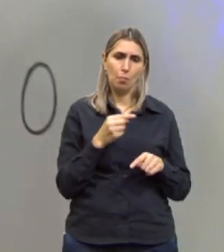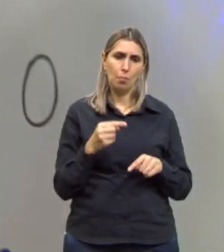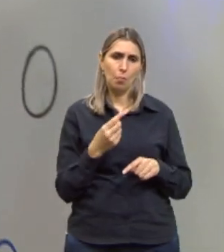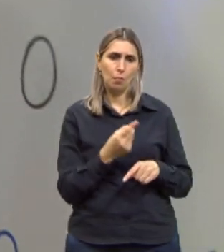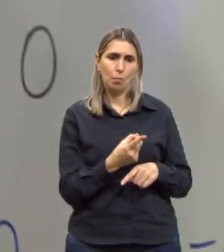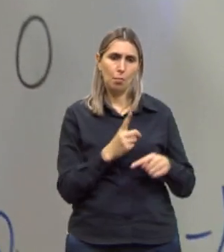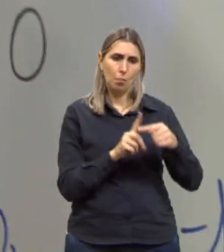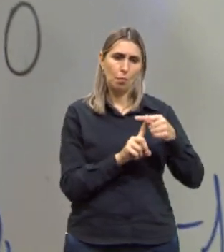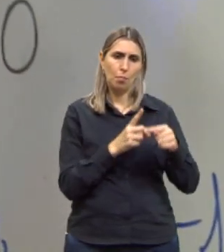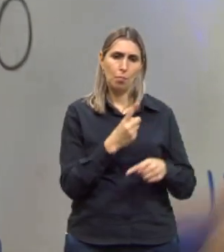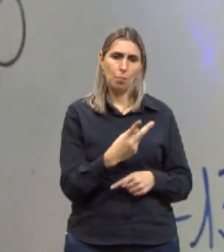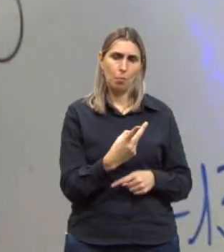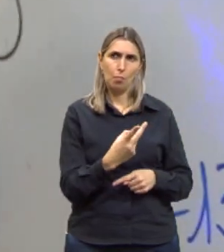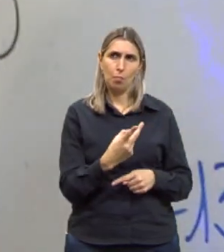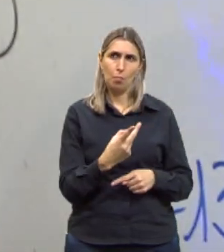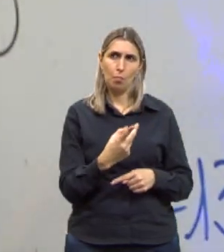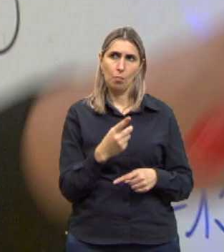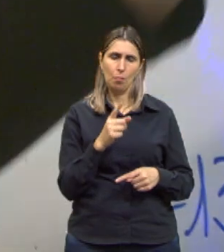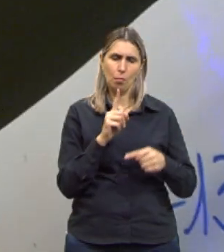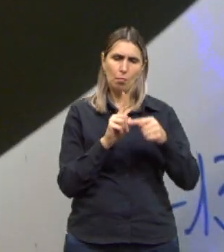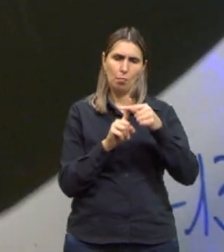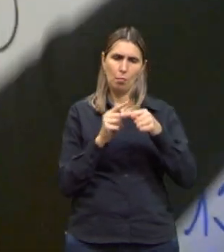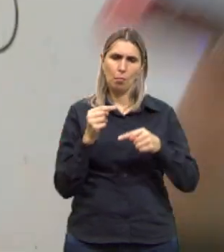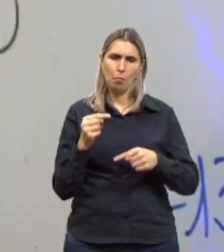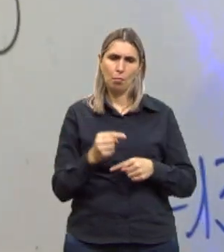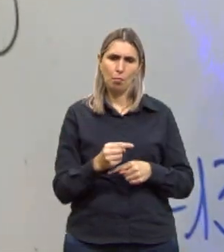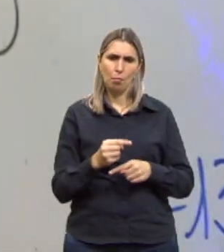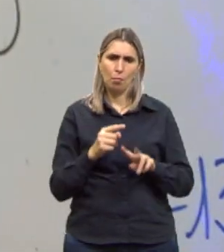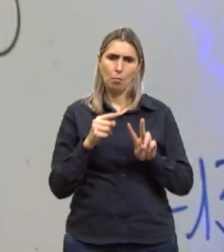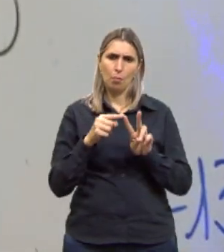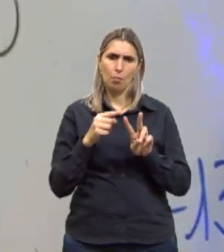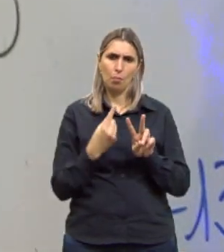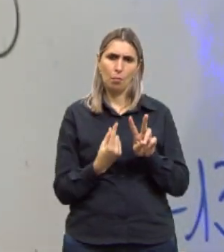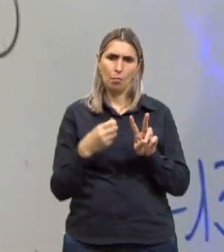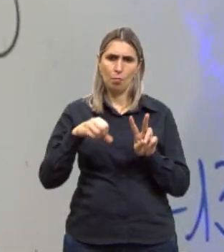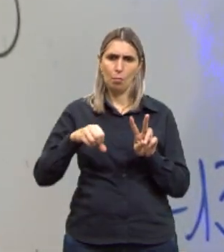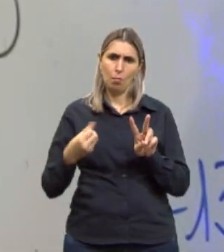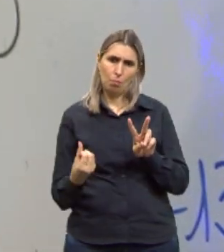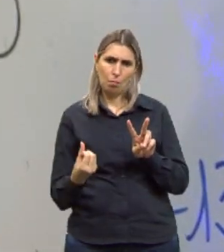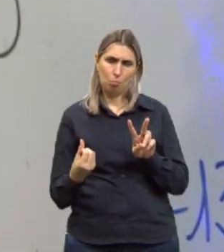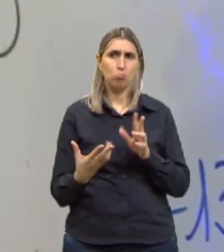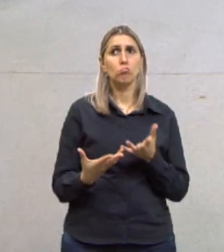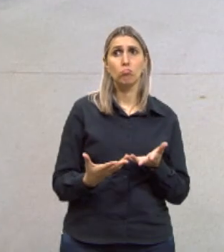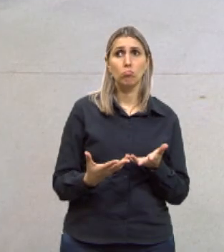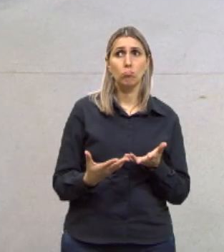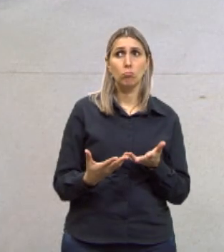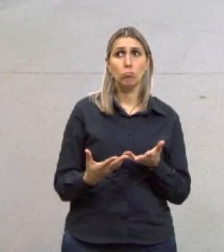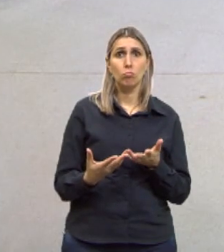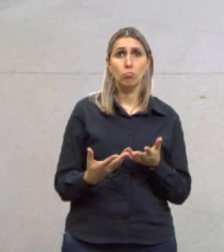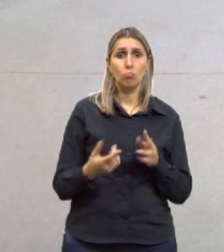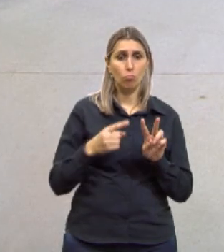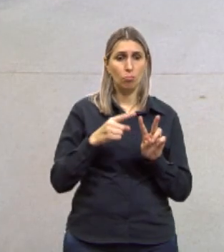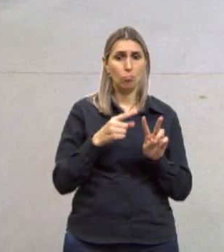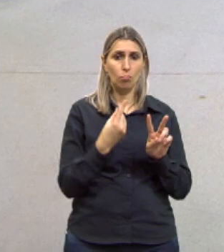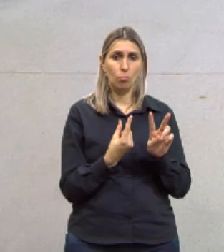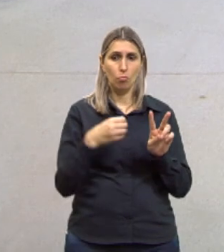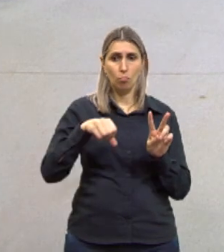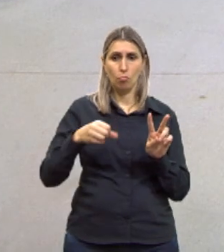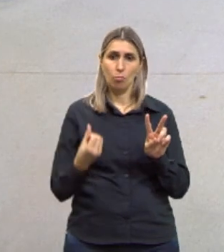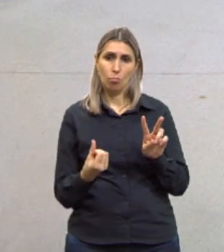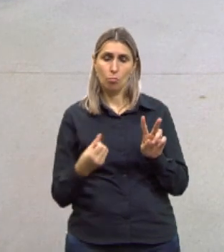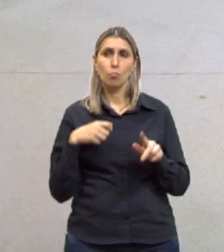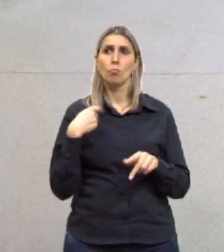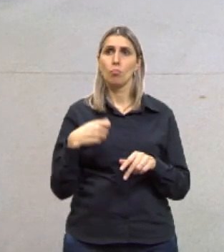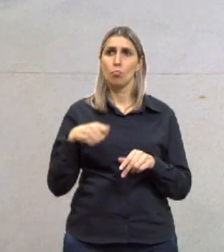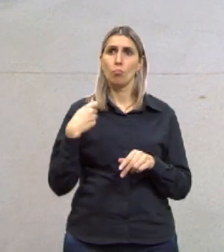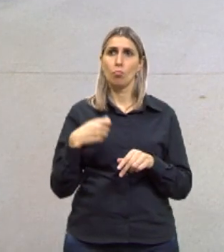mais 12. Mais ou menos. Qual a raiz de 196? Raiz de 196 a gente vai